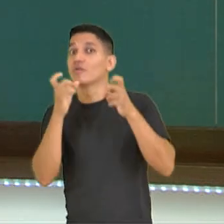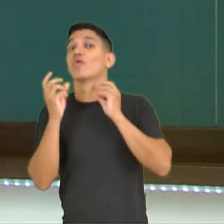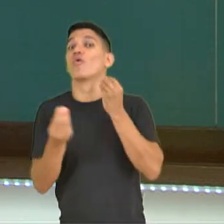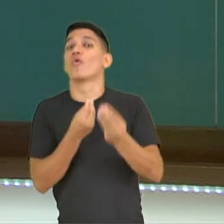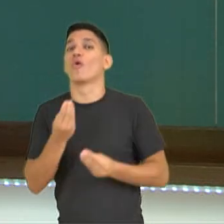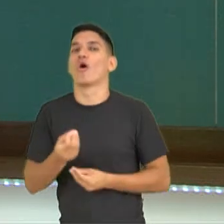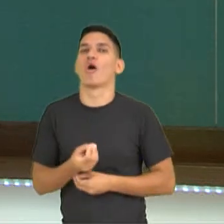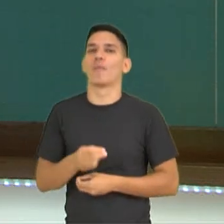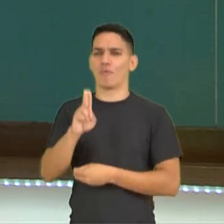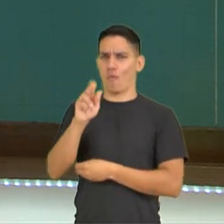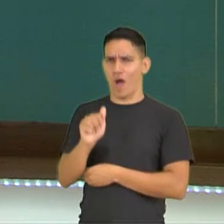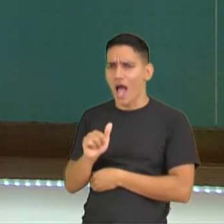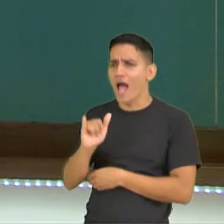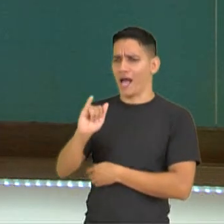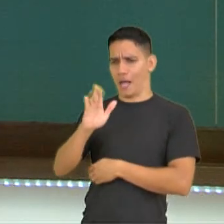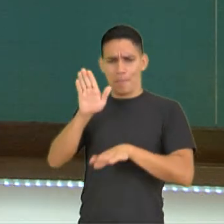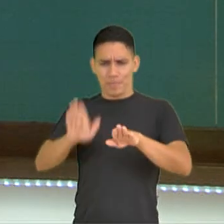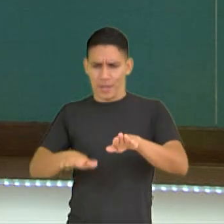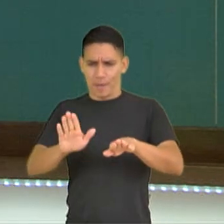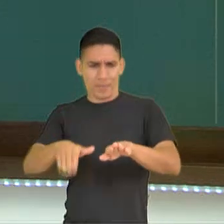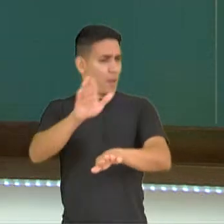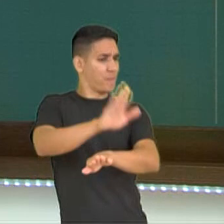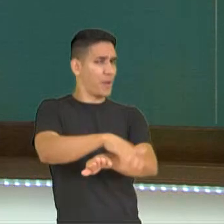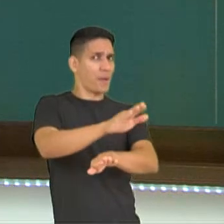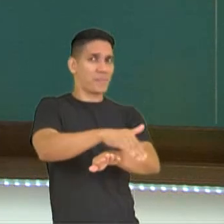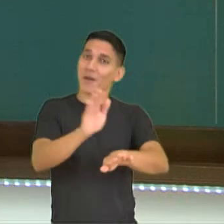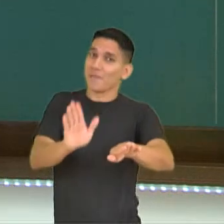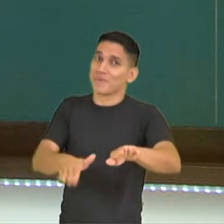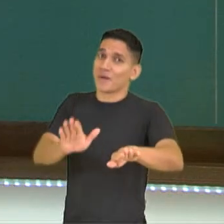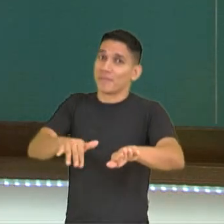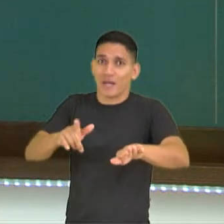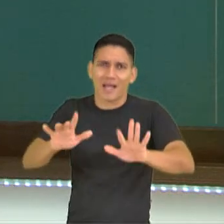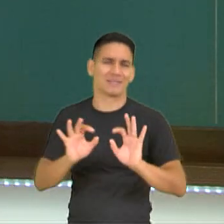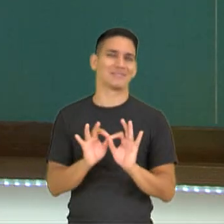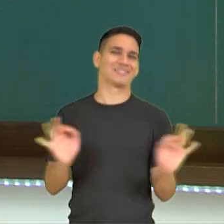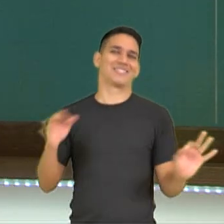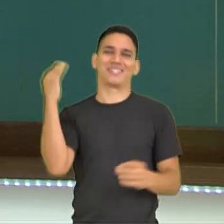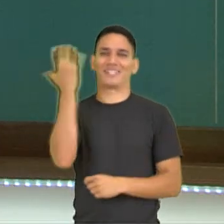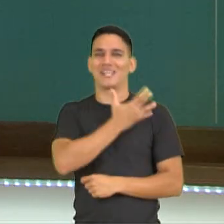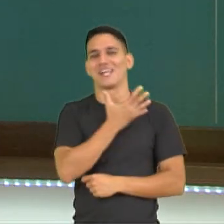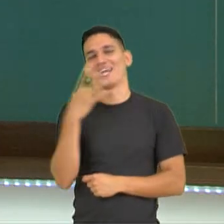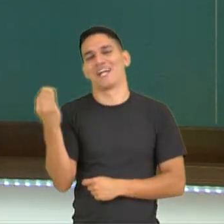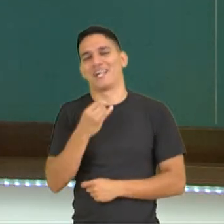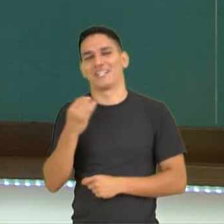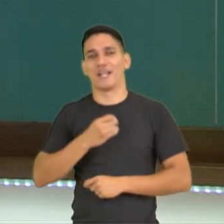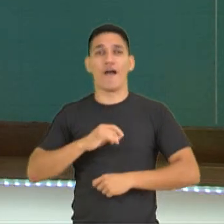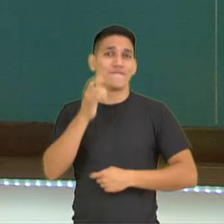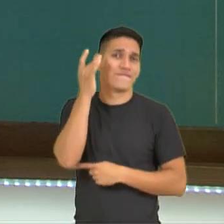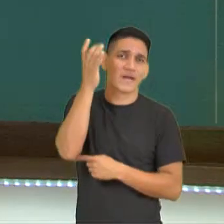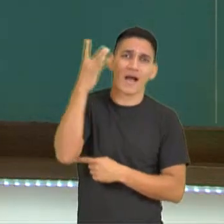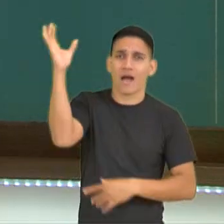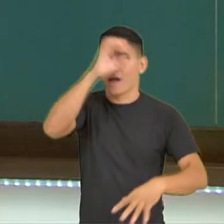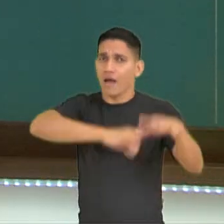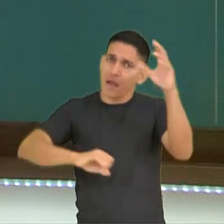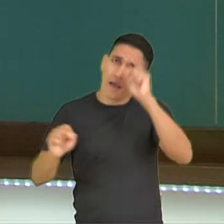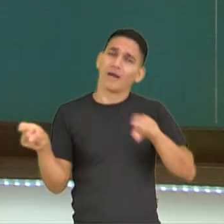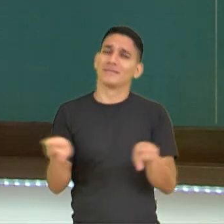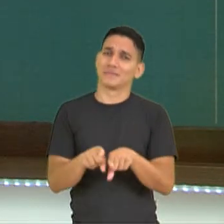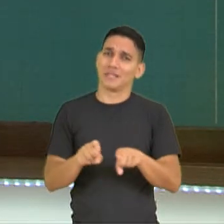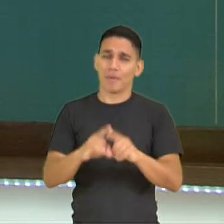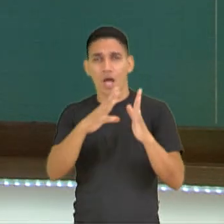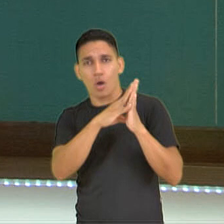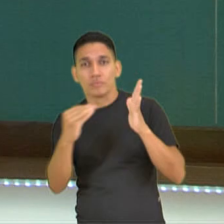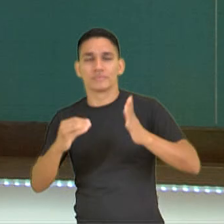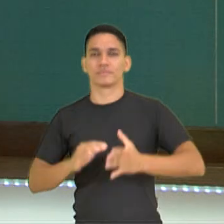com o ai bota aqui o seu pezinho, simples, linda, muito fácil de se aprender e de